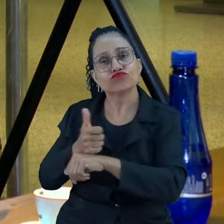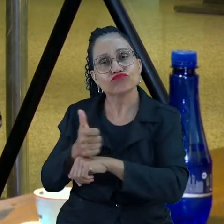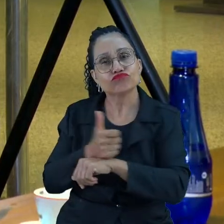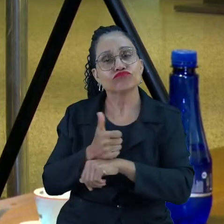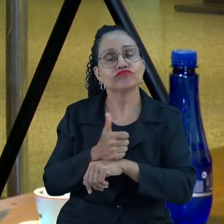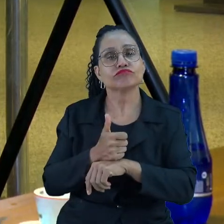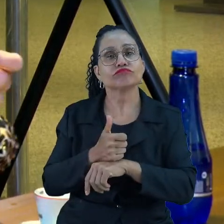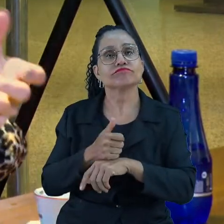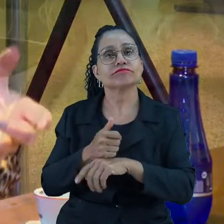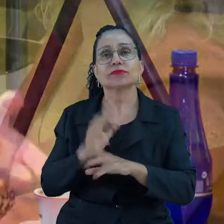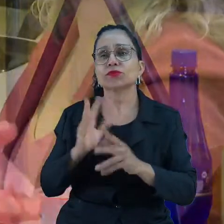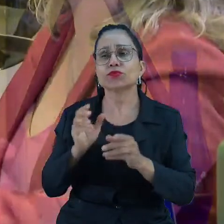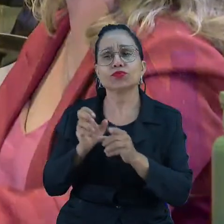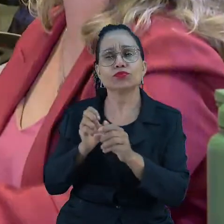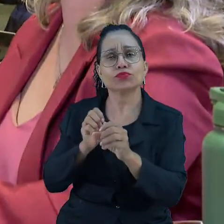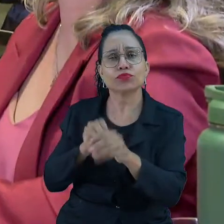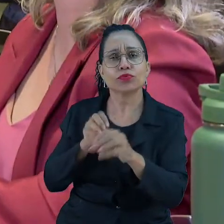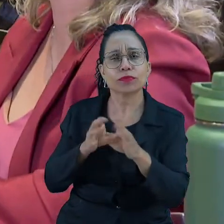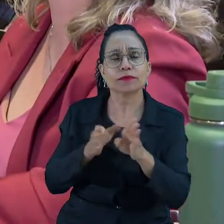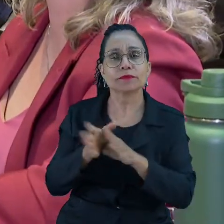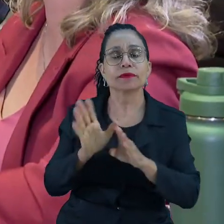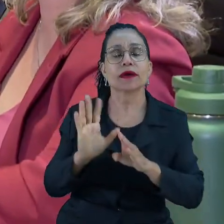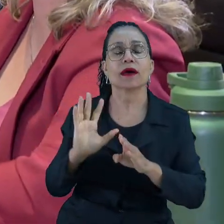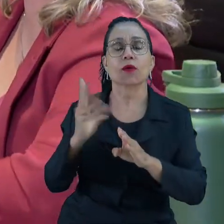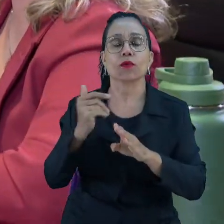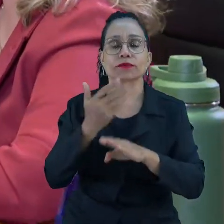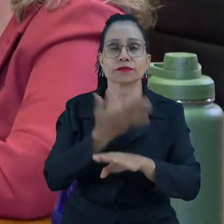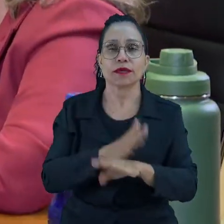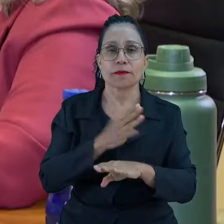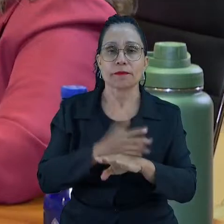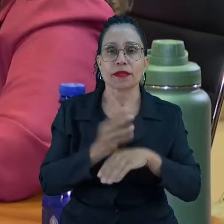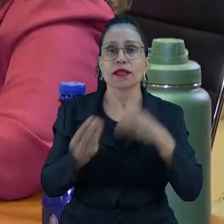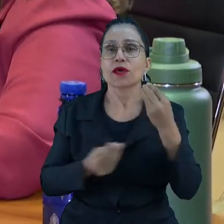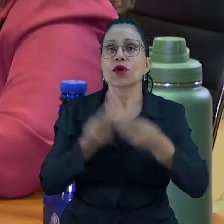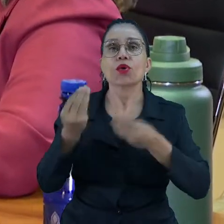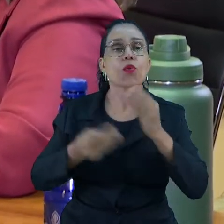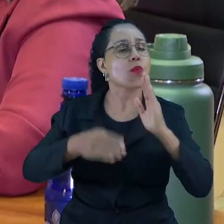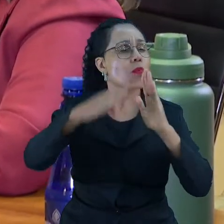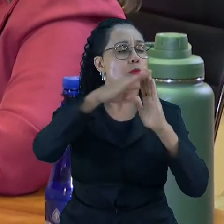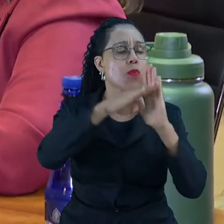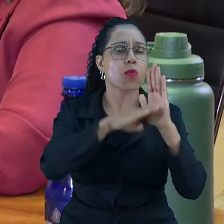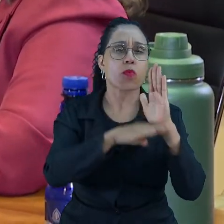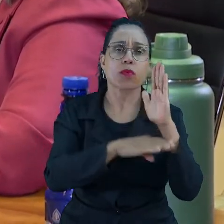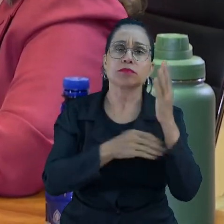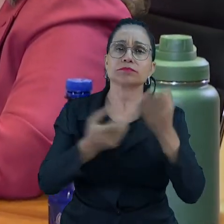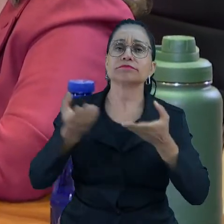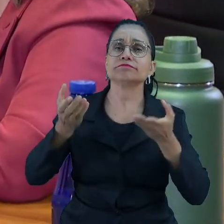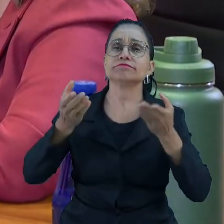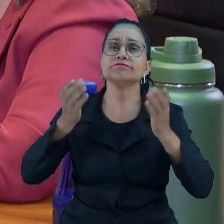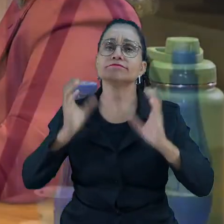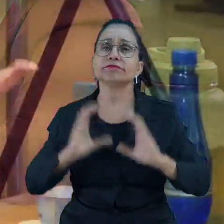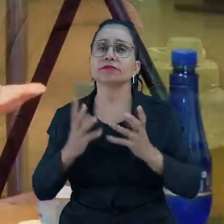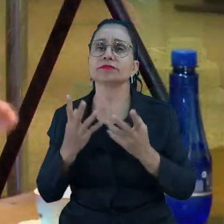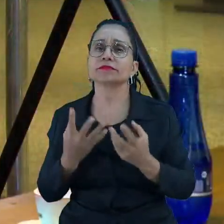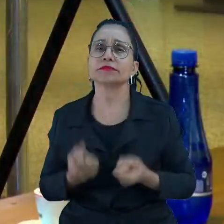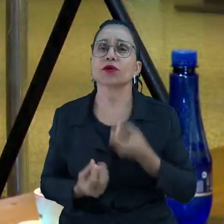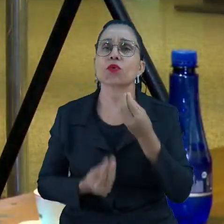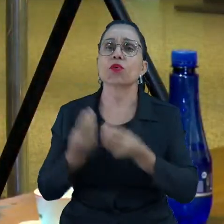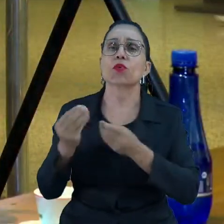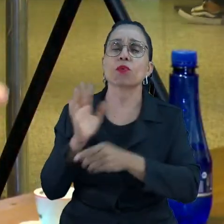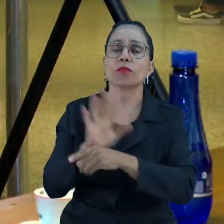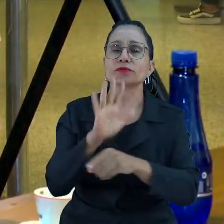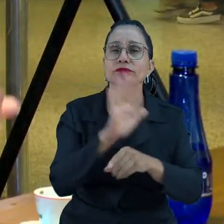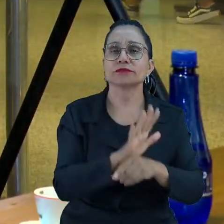para que isso possa ocorrer na prática, né? Saber quais aí os parâmetros, as condutas que podem ser adotadas, como ajudar mulheres,